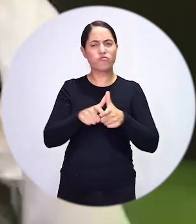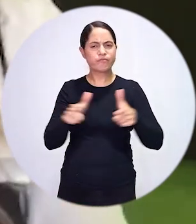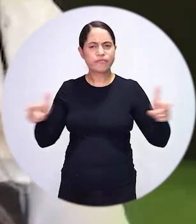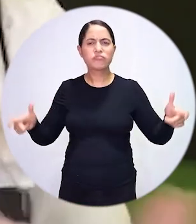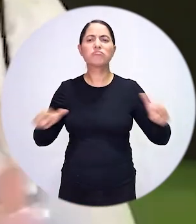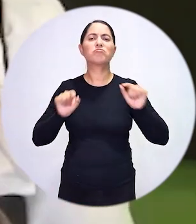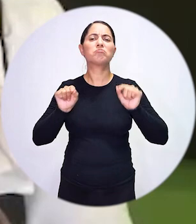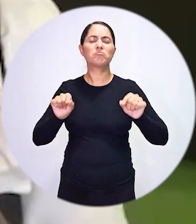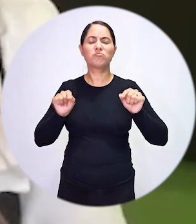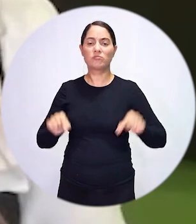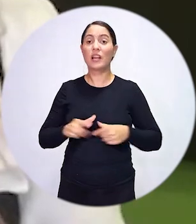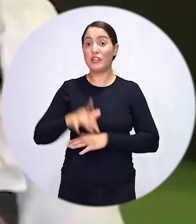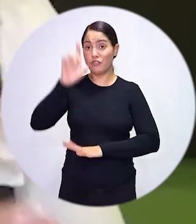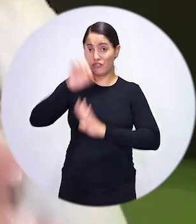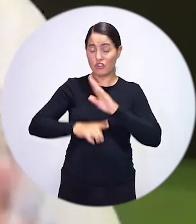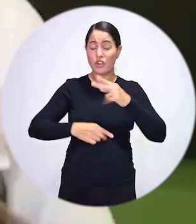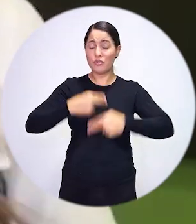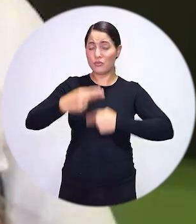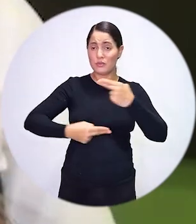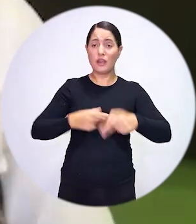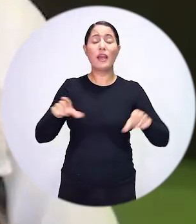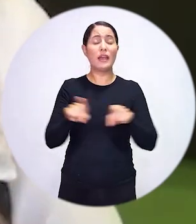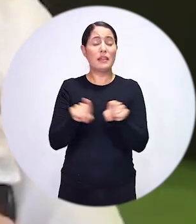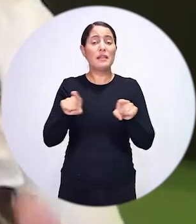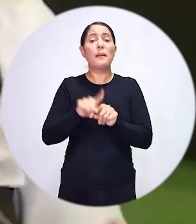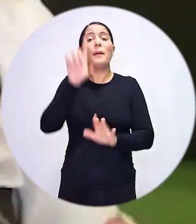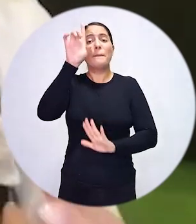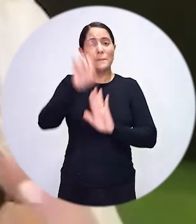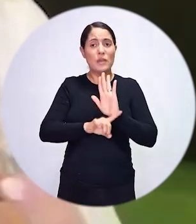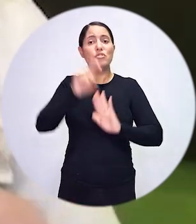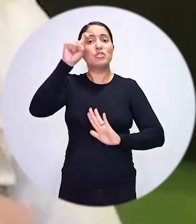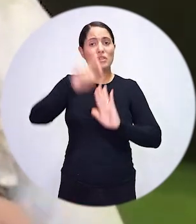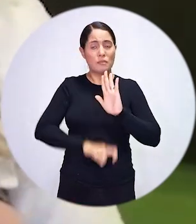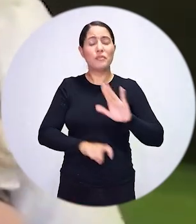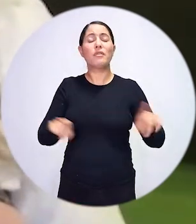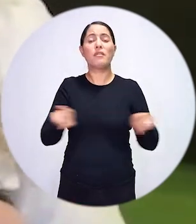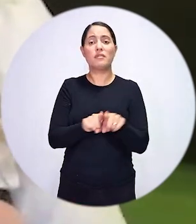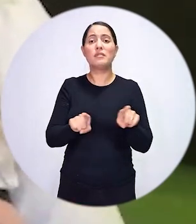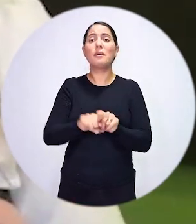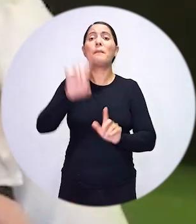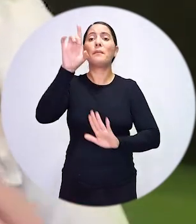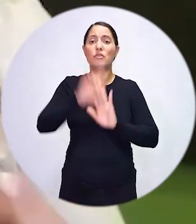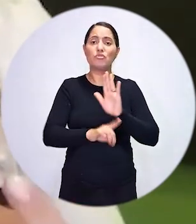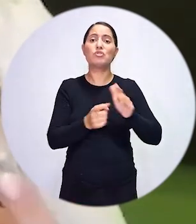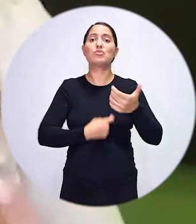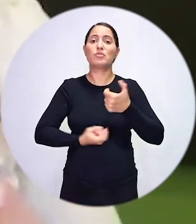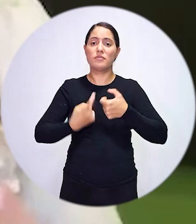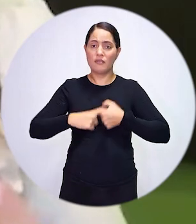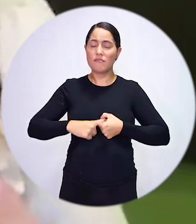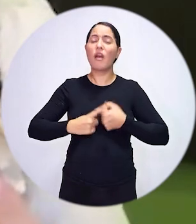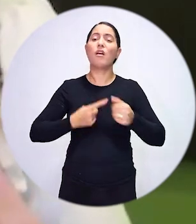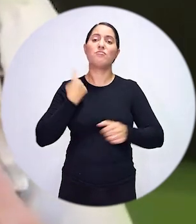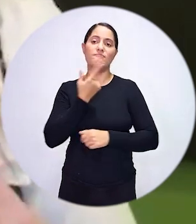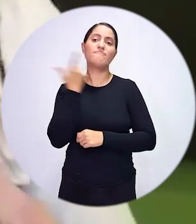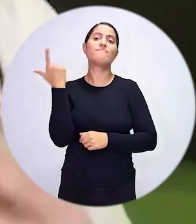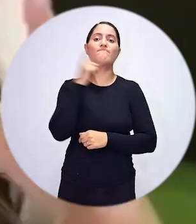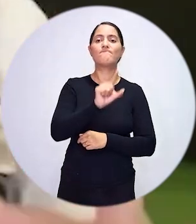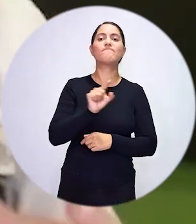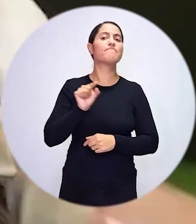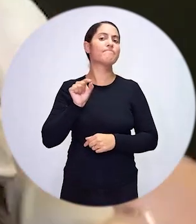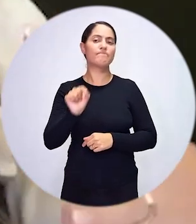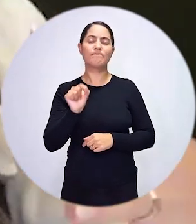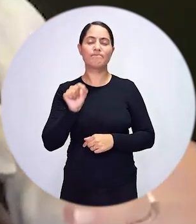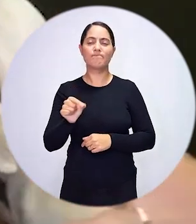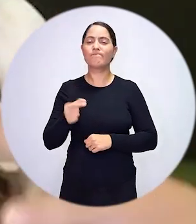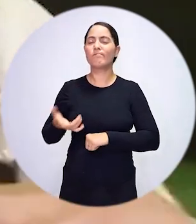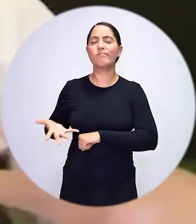não só os profissionais que são do direito sucessório, mas também do direito tributário, do direito societário, e assim